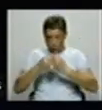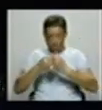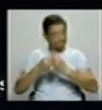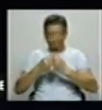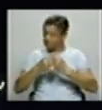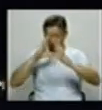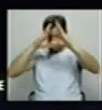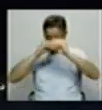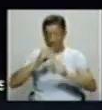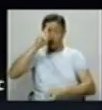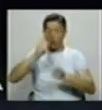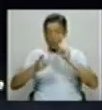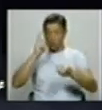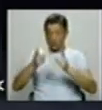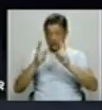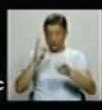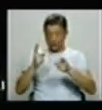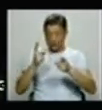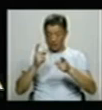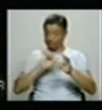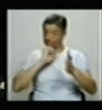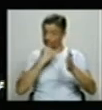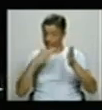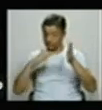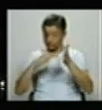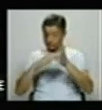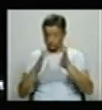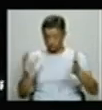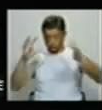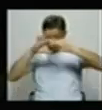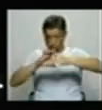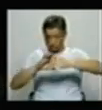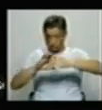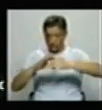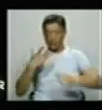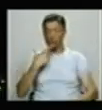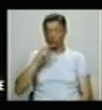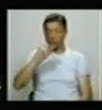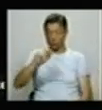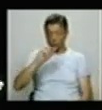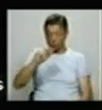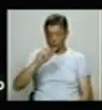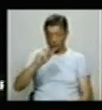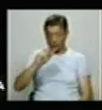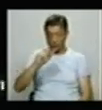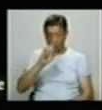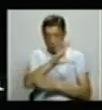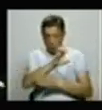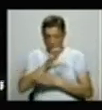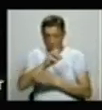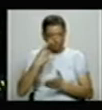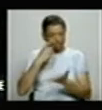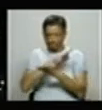Vênus. E o que diz o artigo que está relacionado com esta descoberta até lhes dá o nome de absorventes